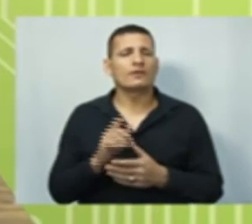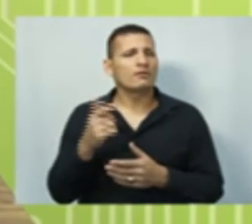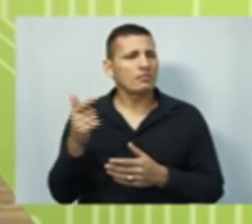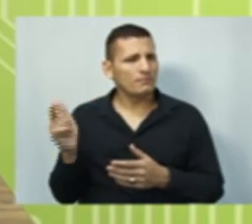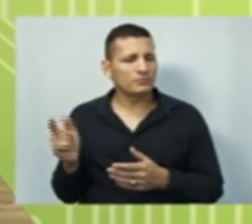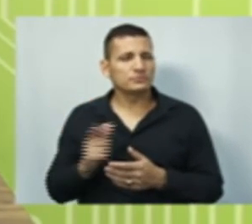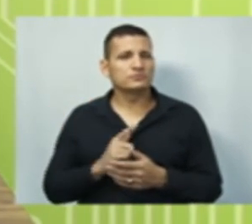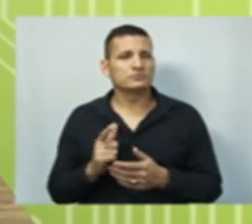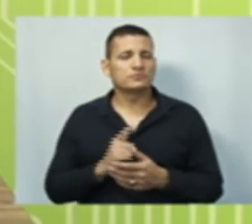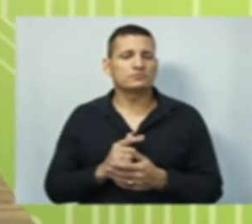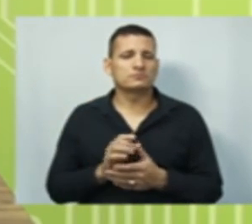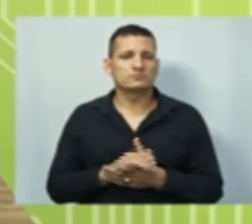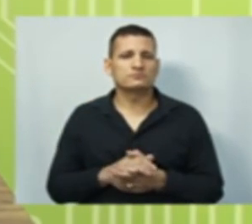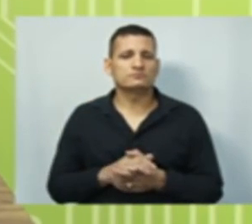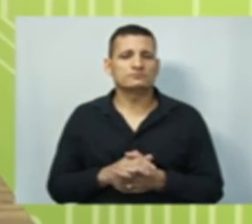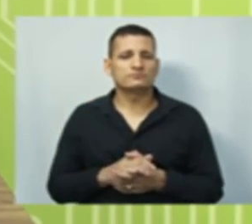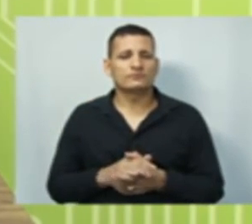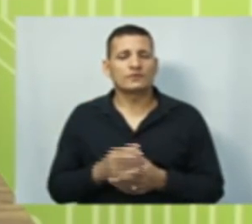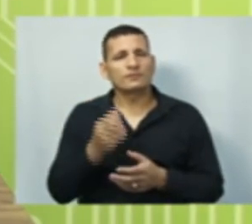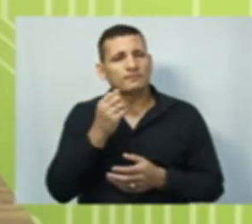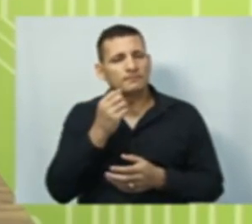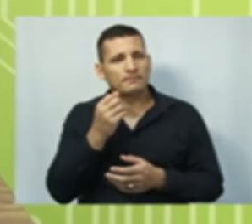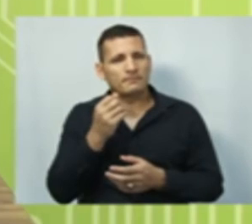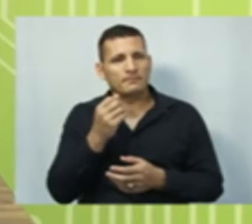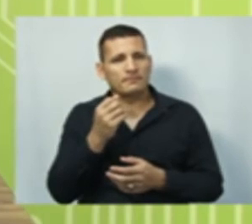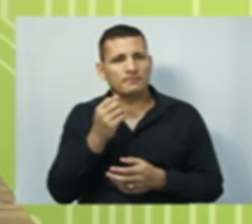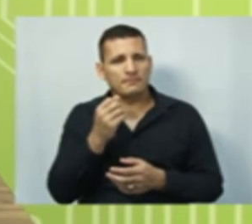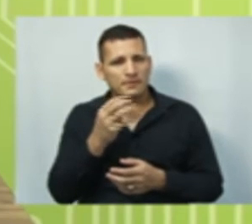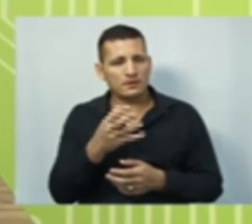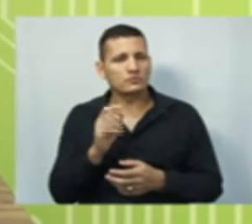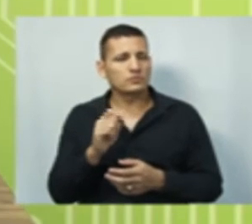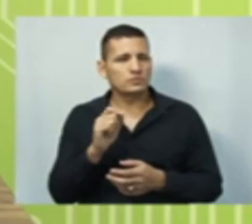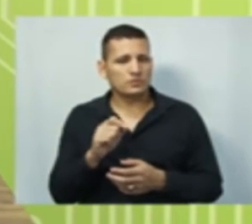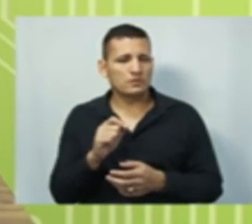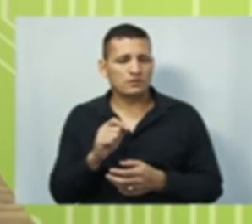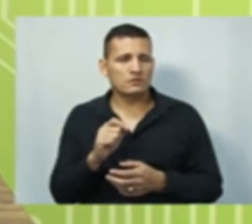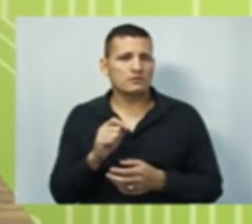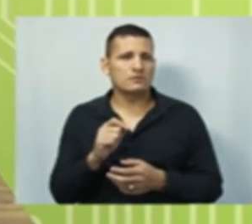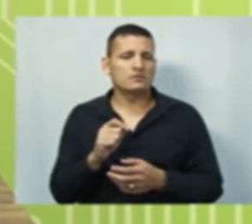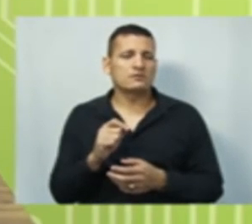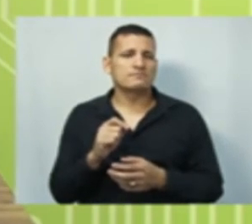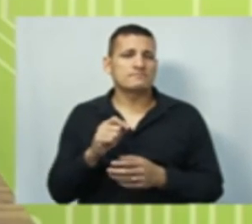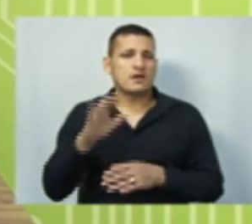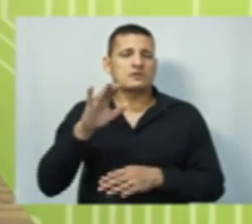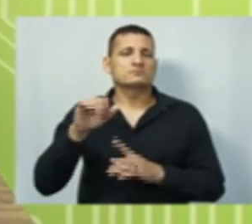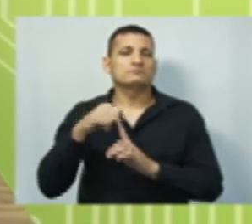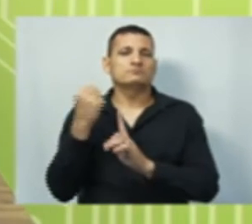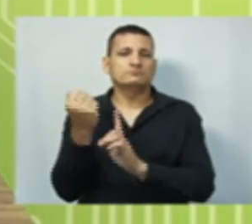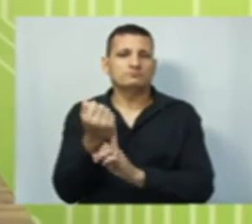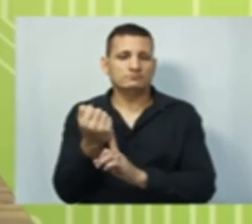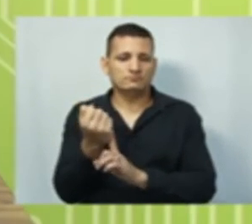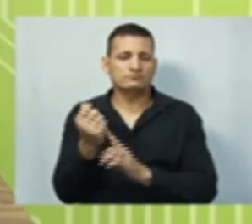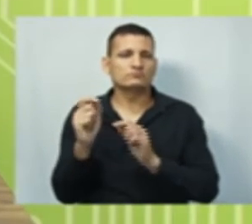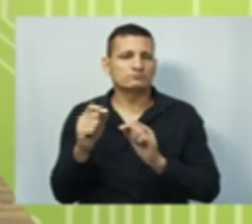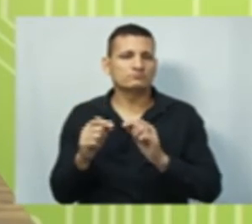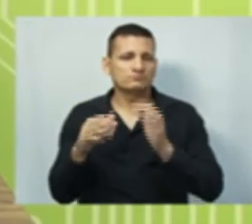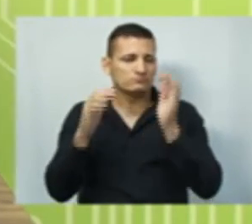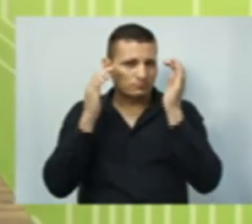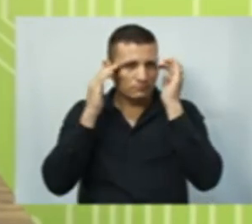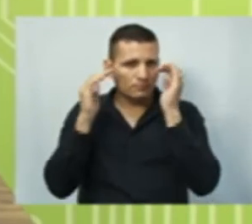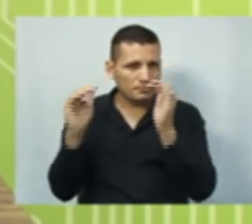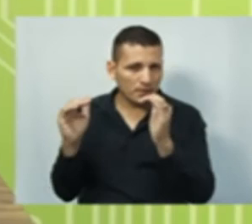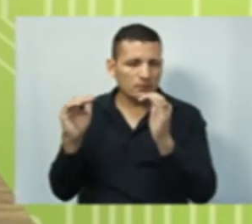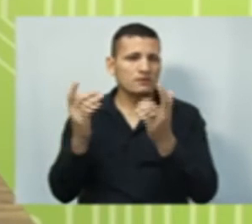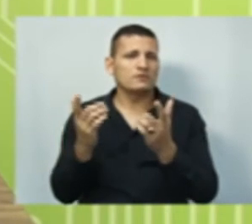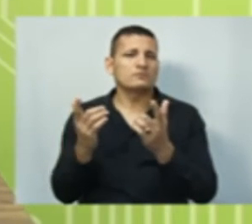2 patamares que estão ligados a bens de consumo que vão ser menos materiais e mais sociais. Essa questão de respeito, essa questão